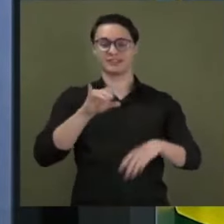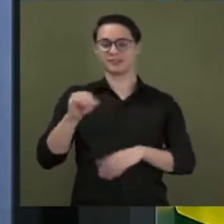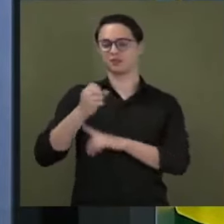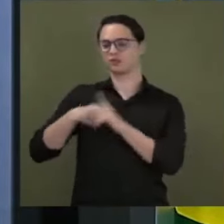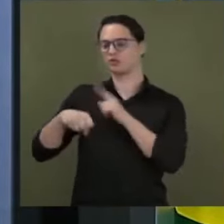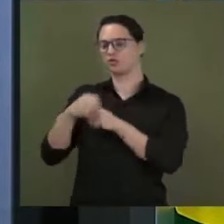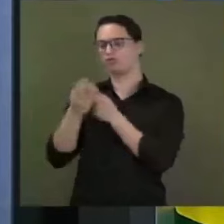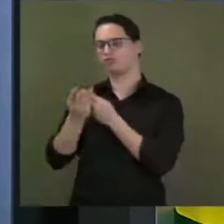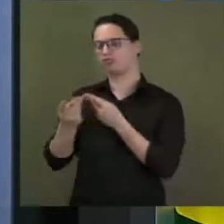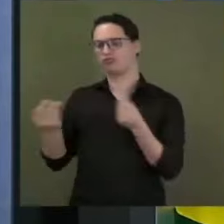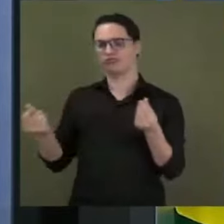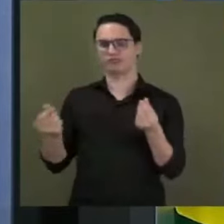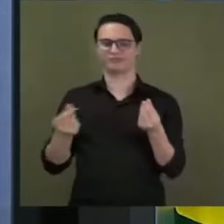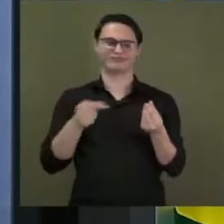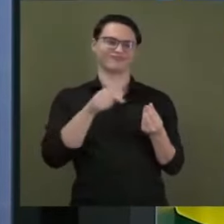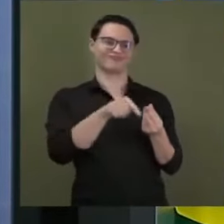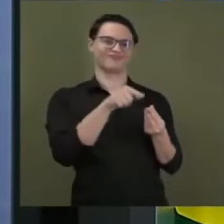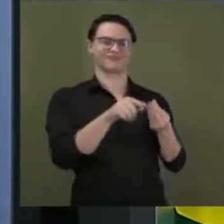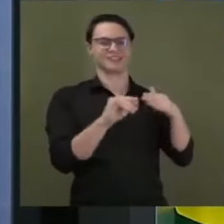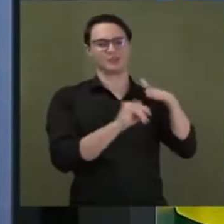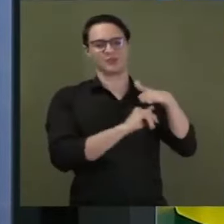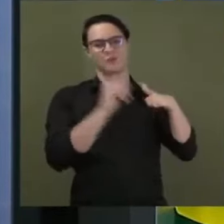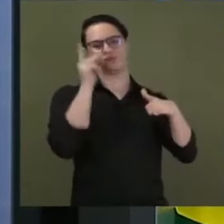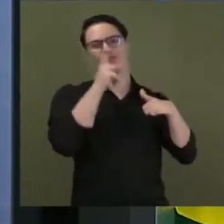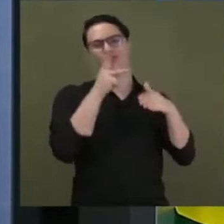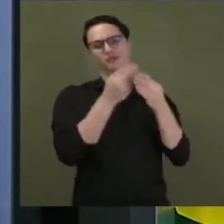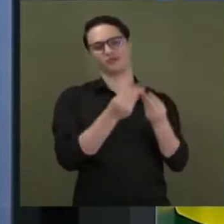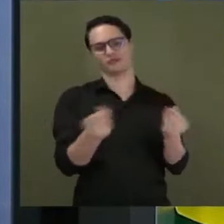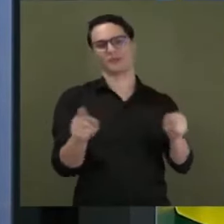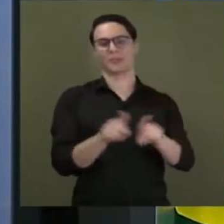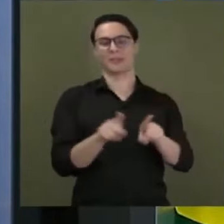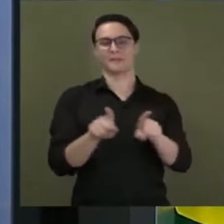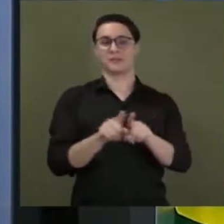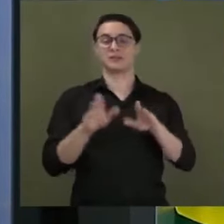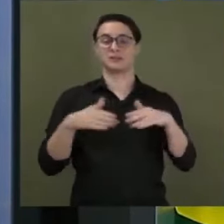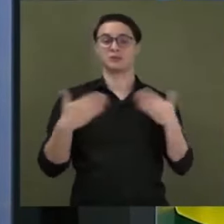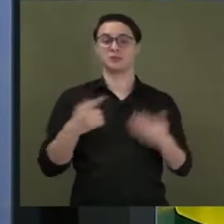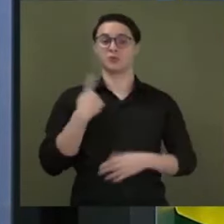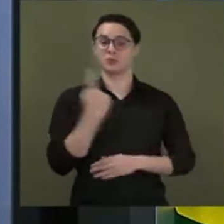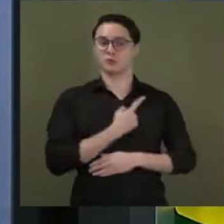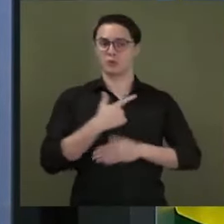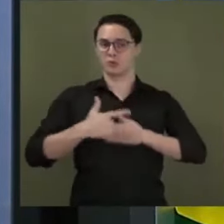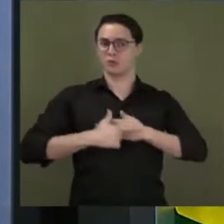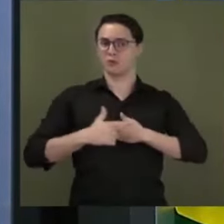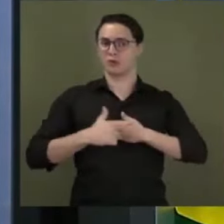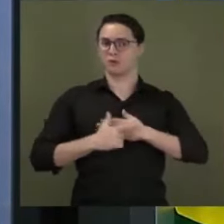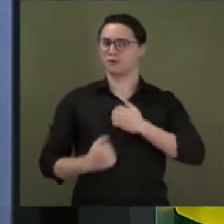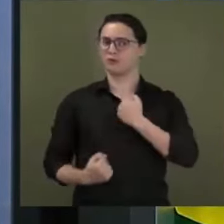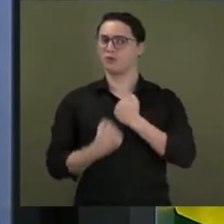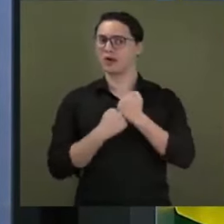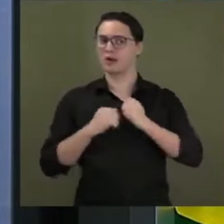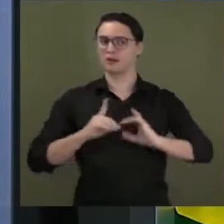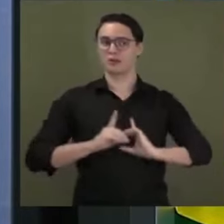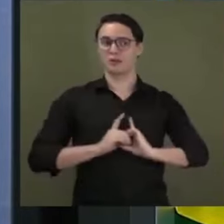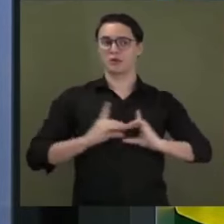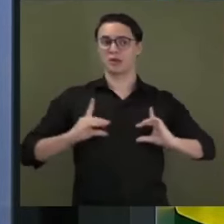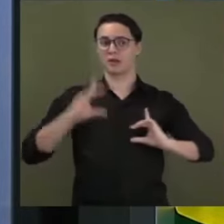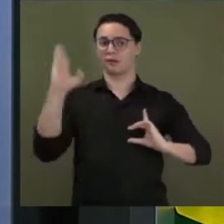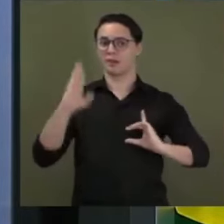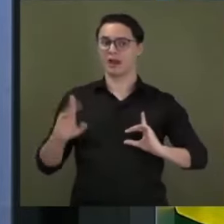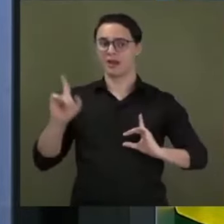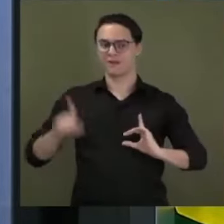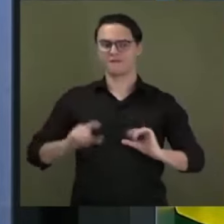democracia institucional política corre o risco então nosso nosso papel para consolidar a democracia brasileira é fazer uma